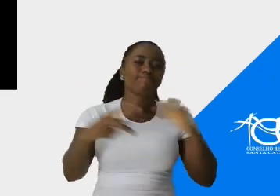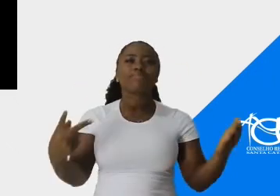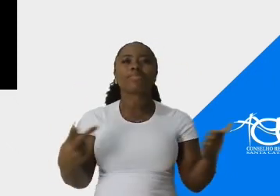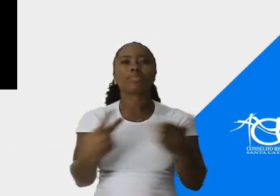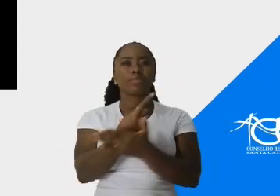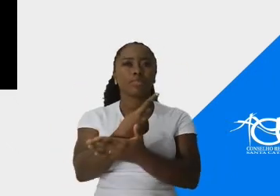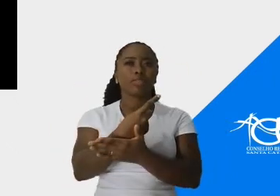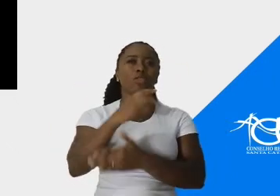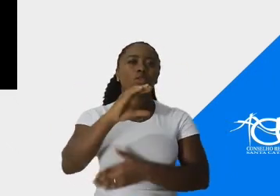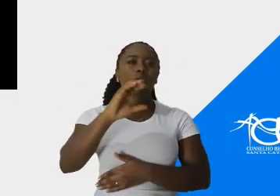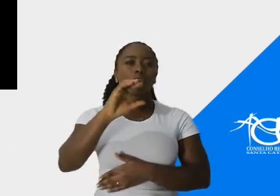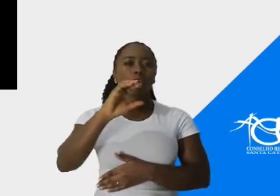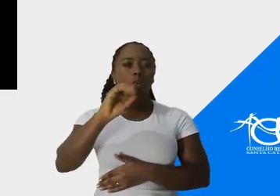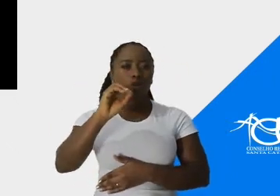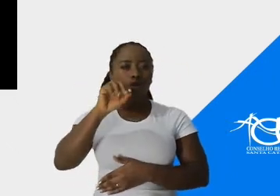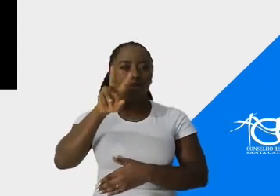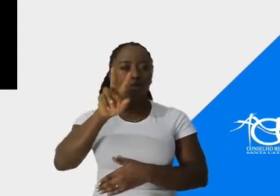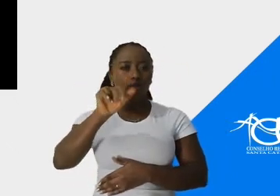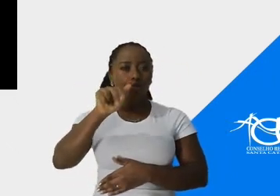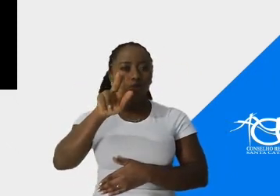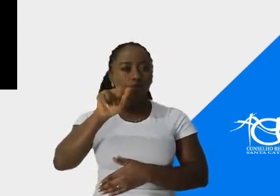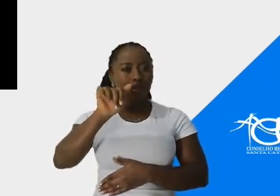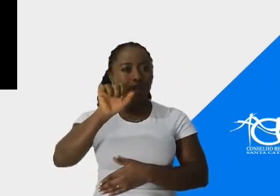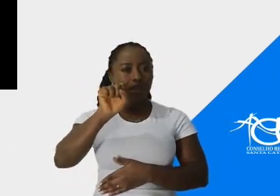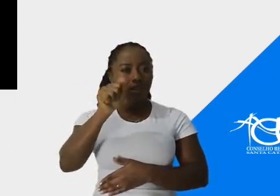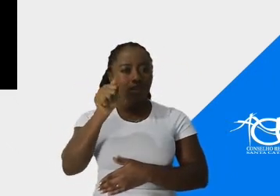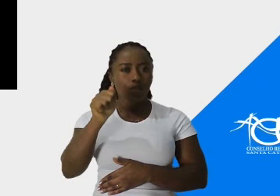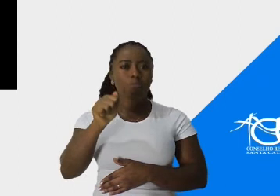com meus estagiários, olha,